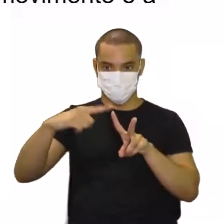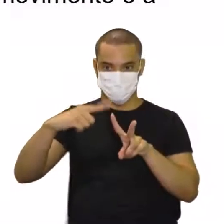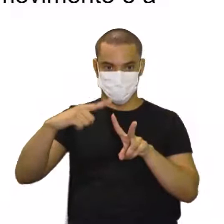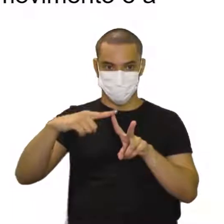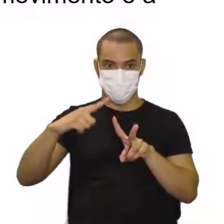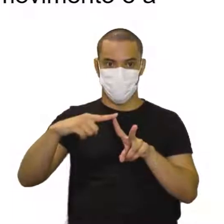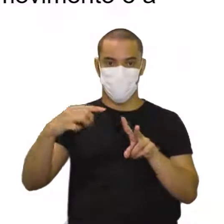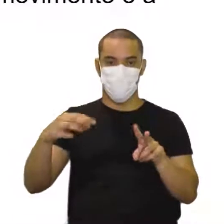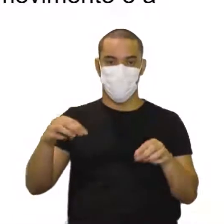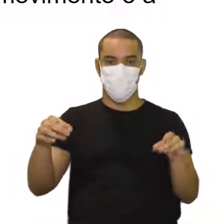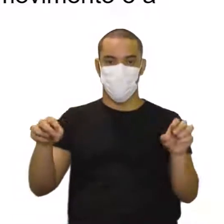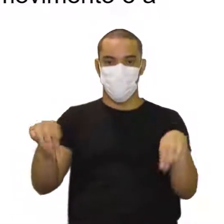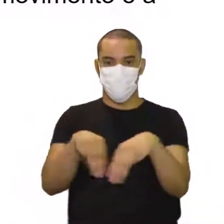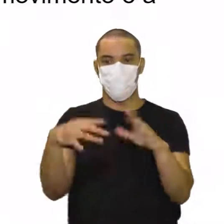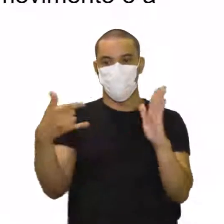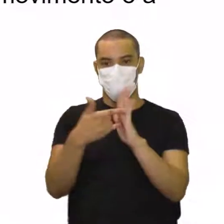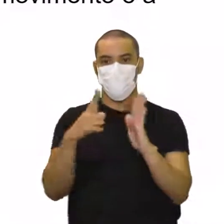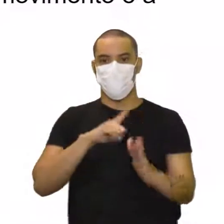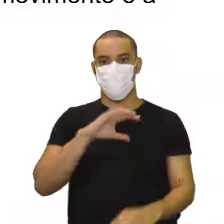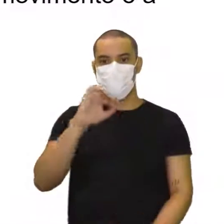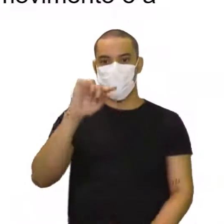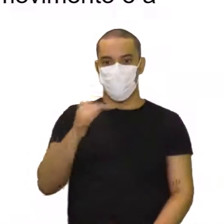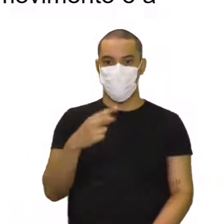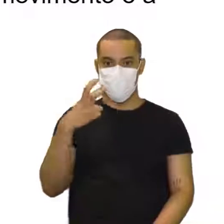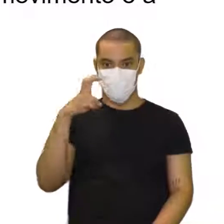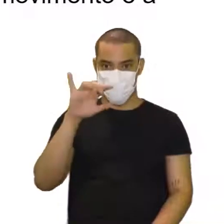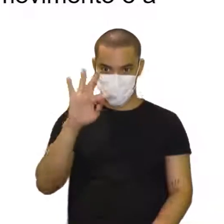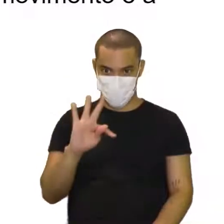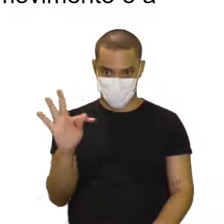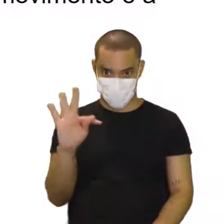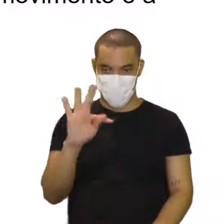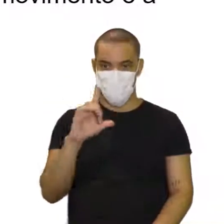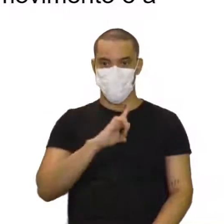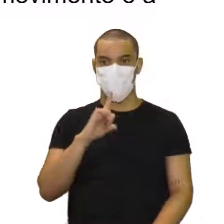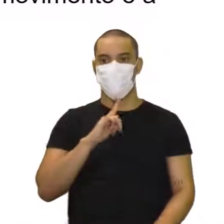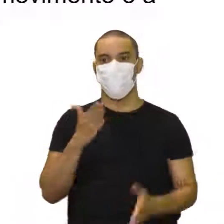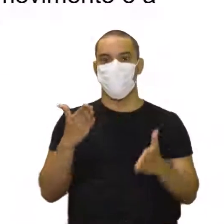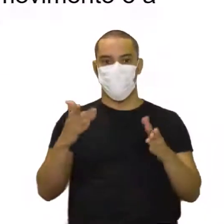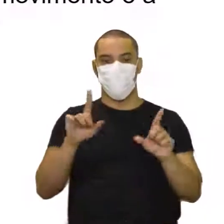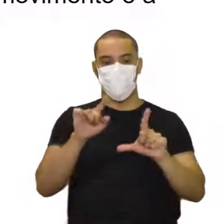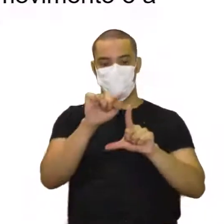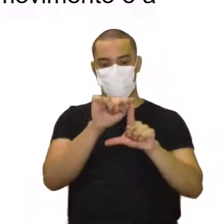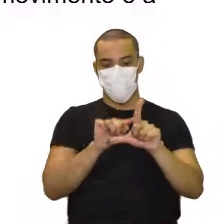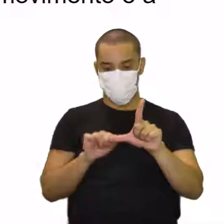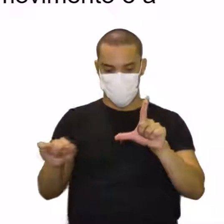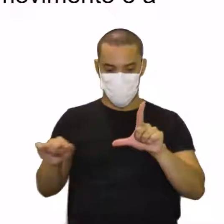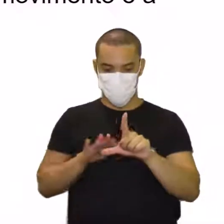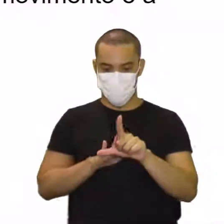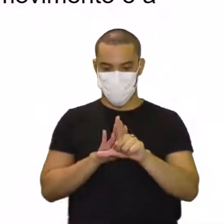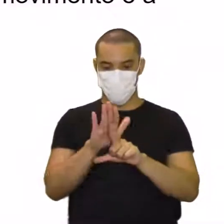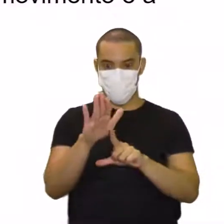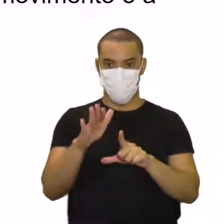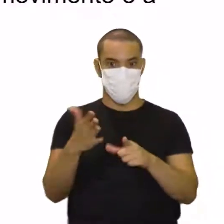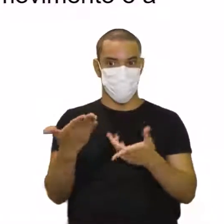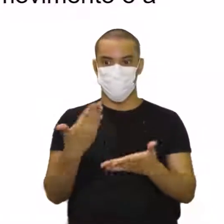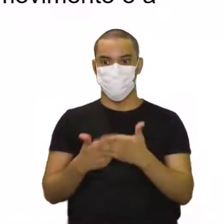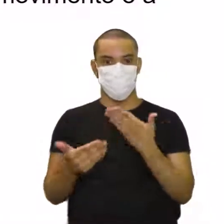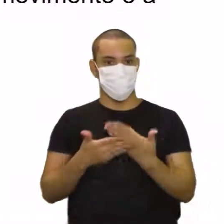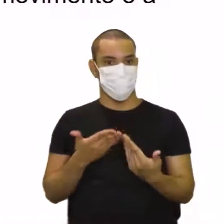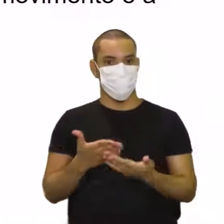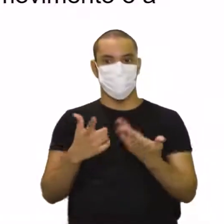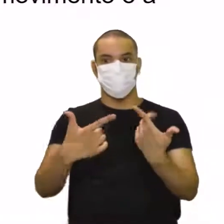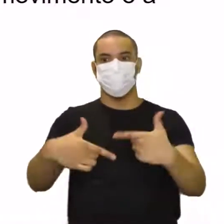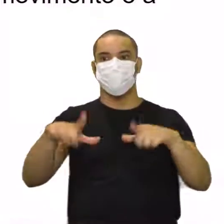o vetor campo magnético tem módulo 0,5 Tesla. Direção perpendicular ao plano da página, ao plano da